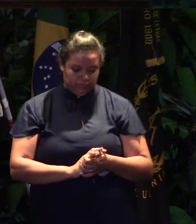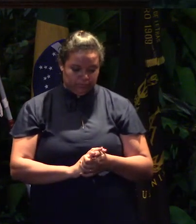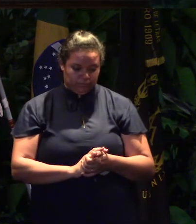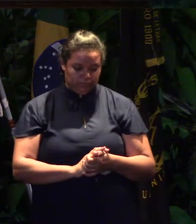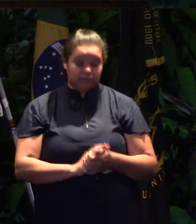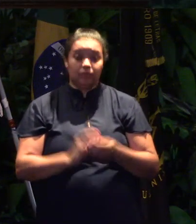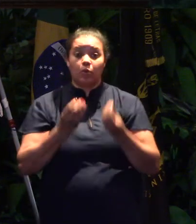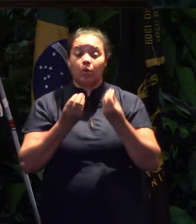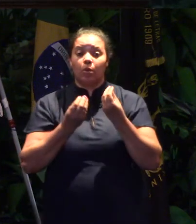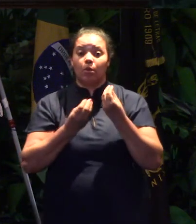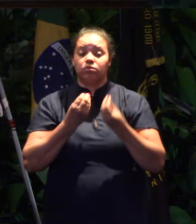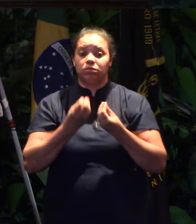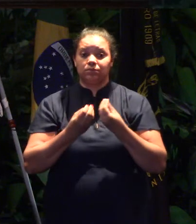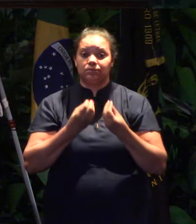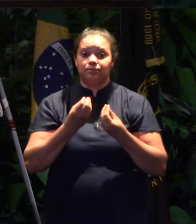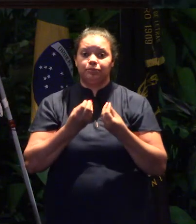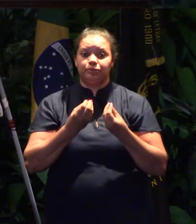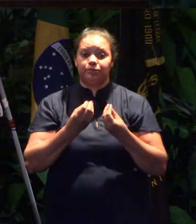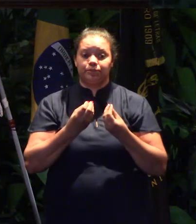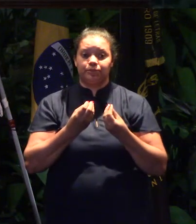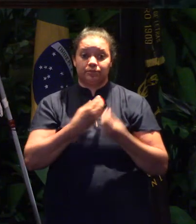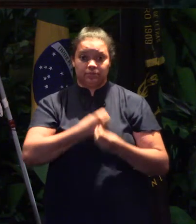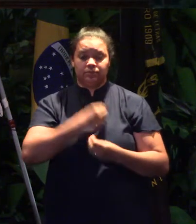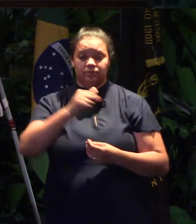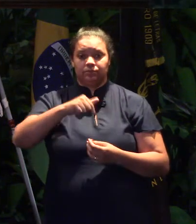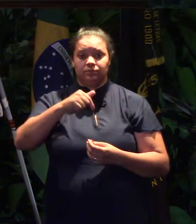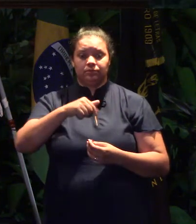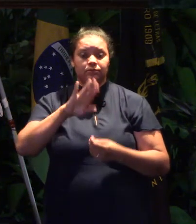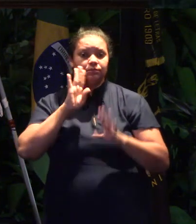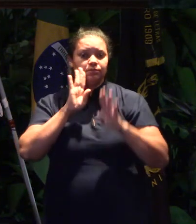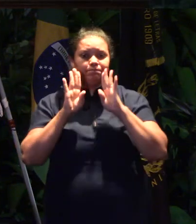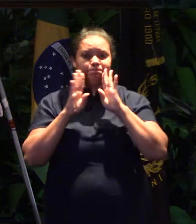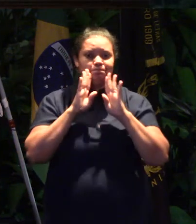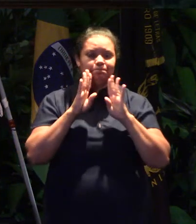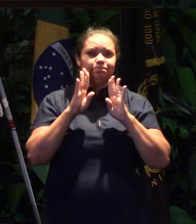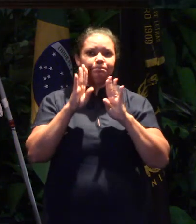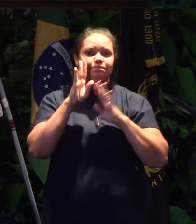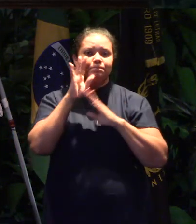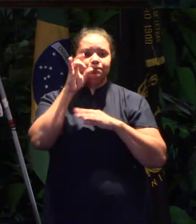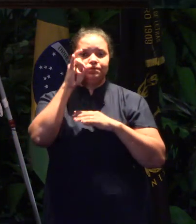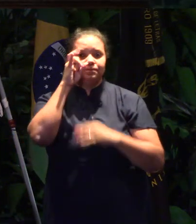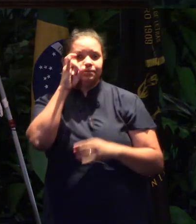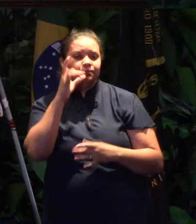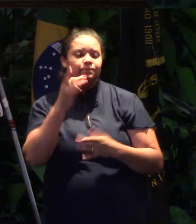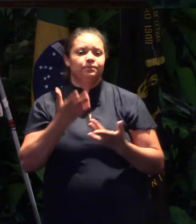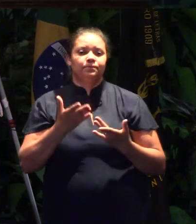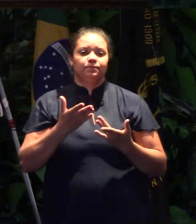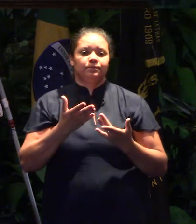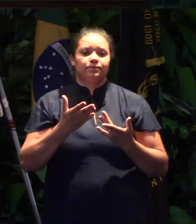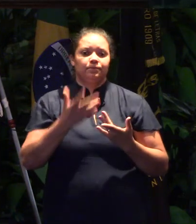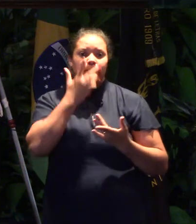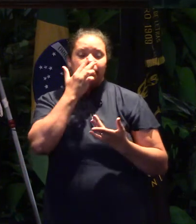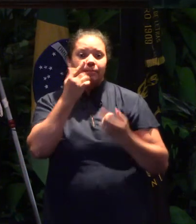as nossas redes sociais, nos tempos que a gente está vivendo, têm servido como um palco de não só de disputas,